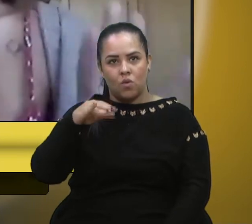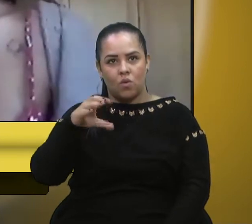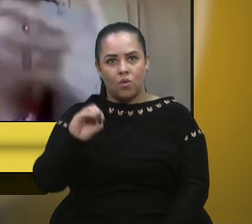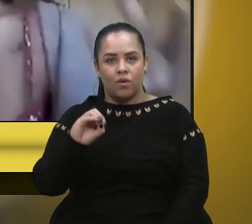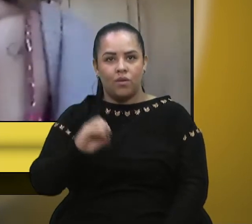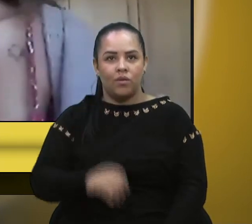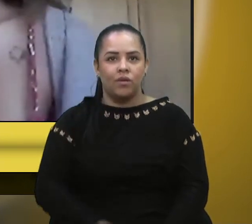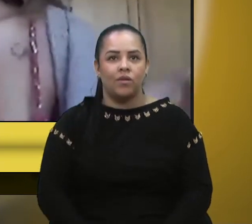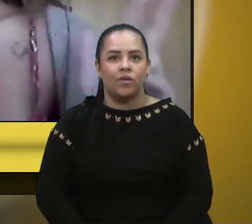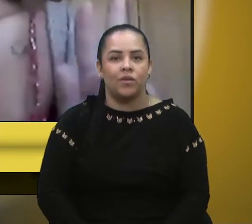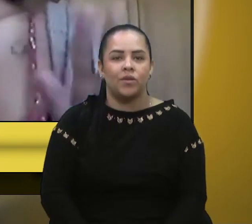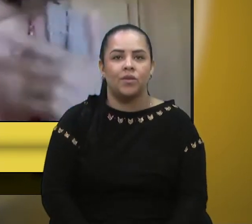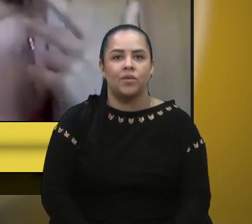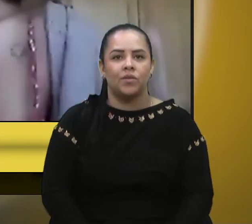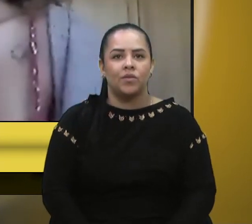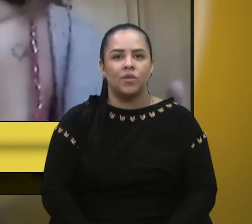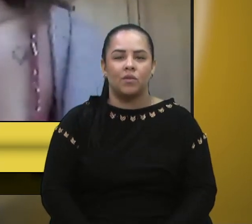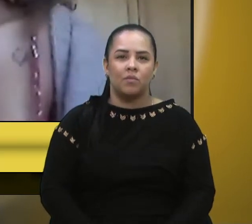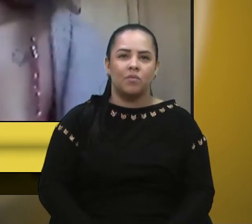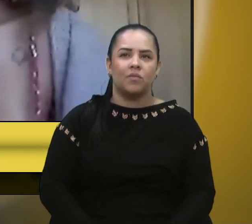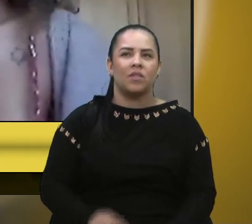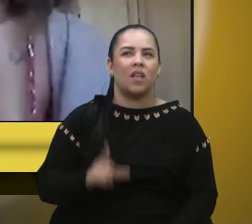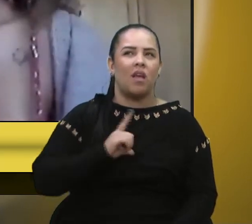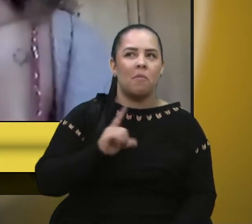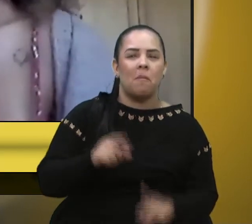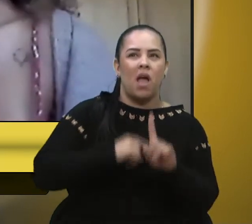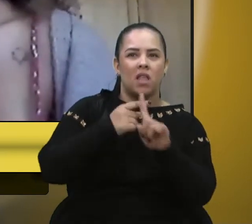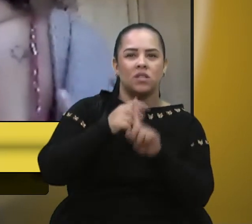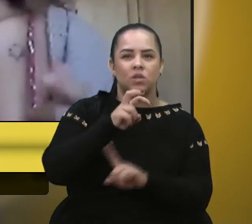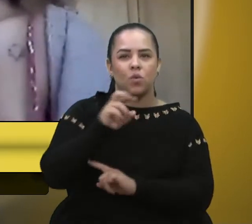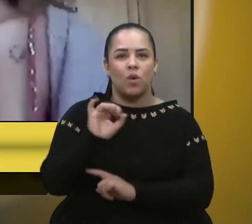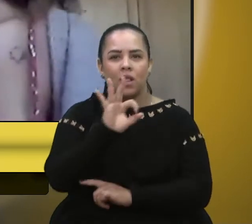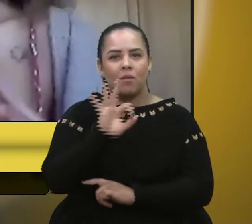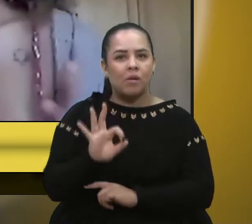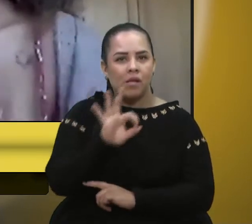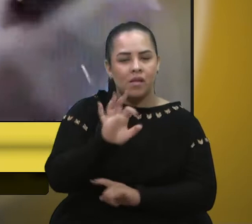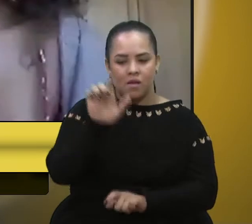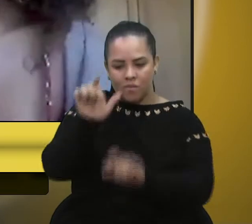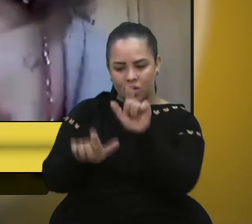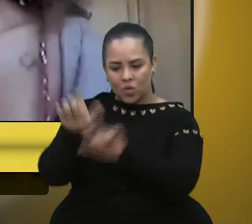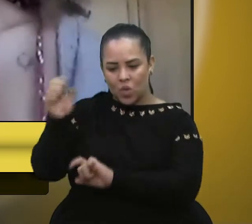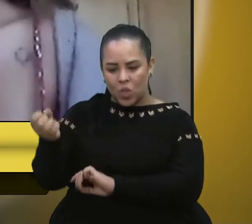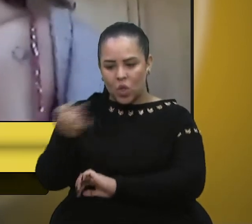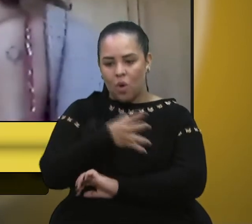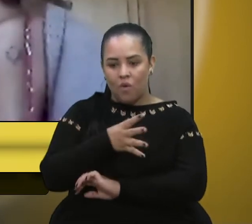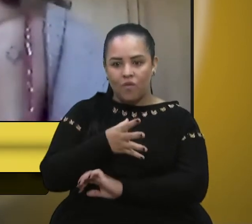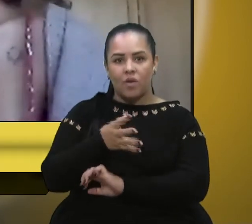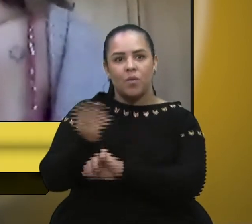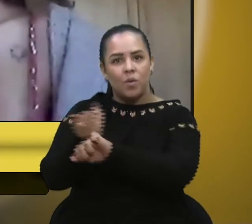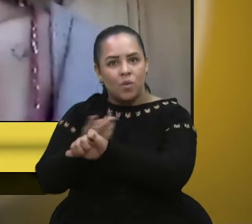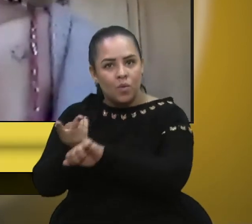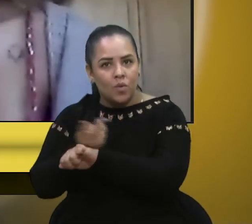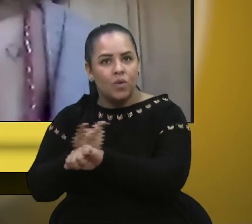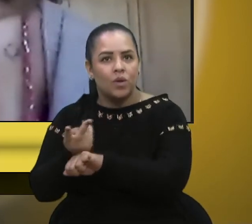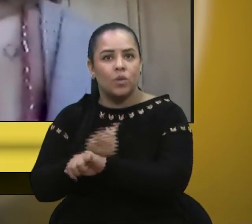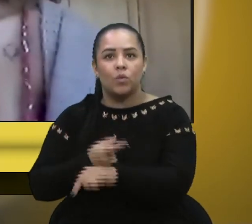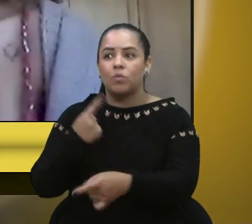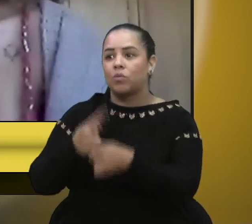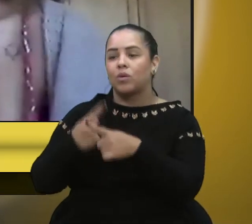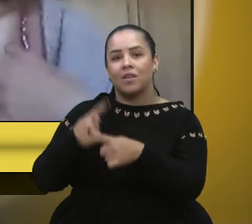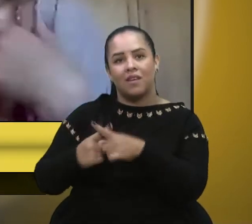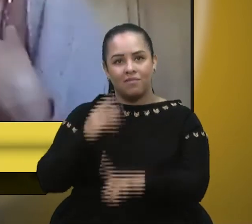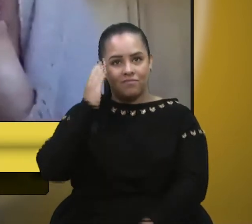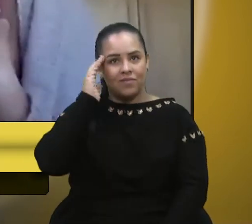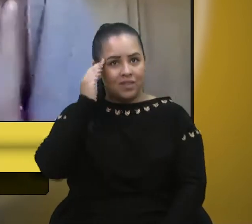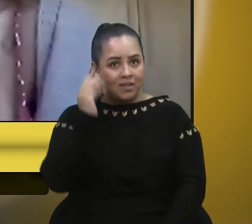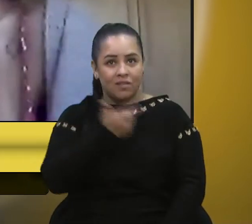um aumento de quase 50% de pessoas novas procurando esse cadastro, por entender